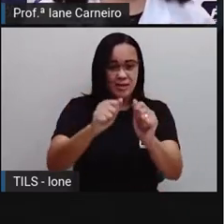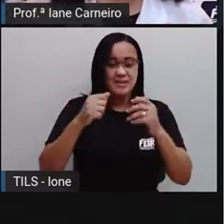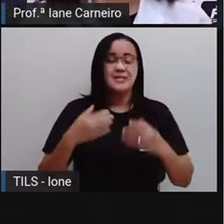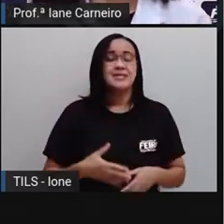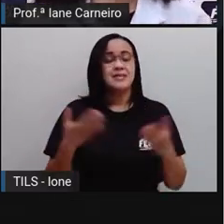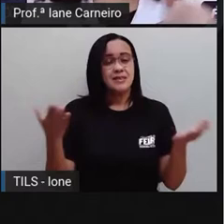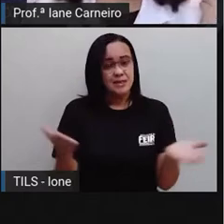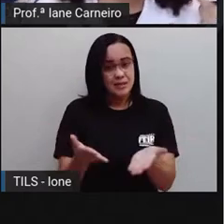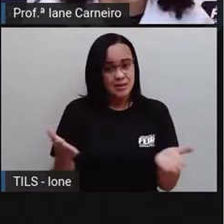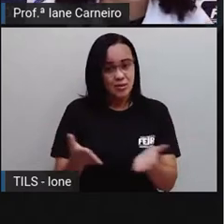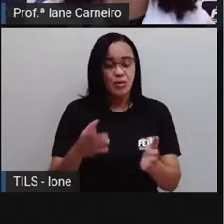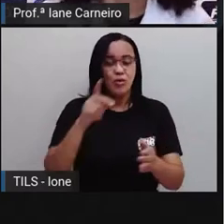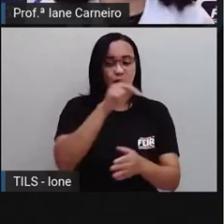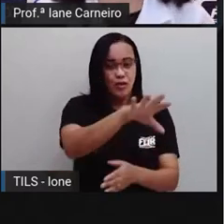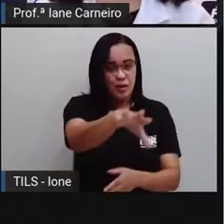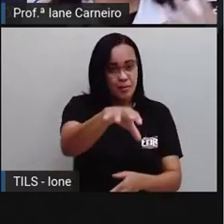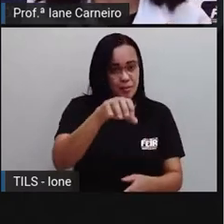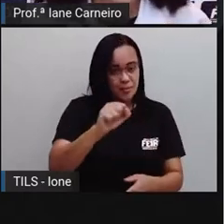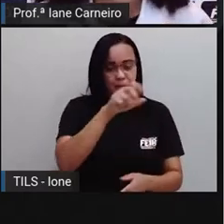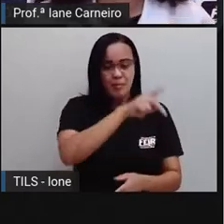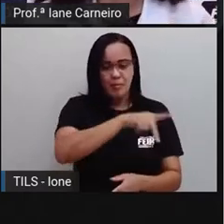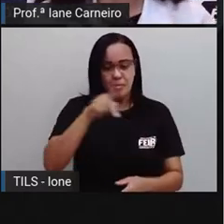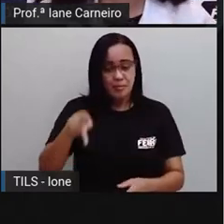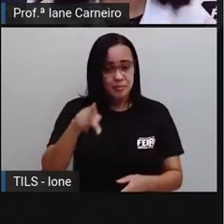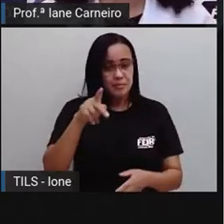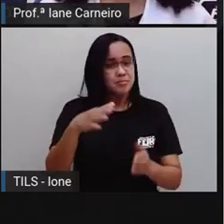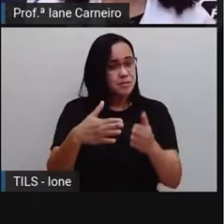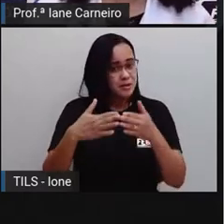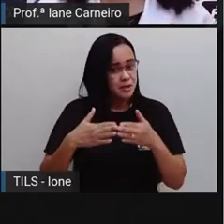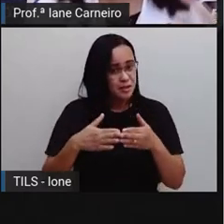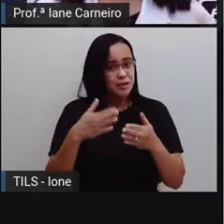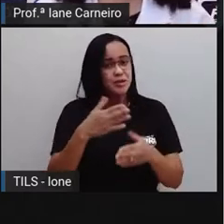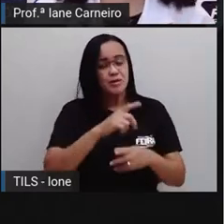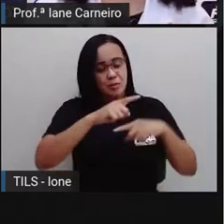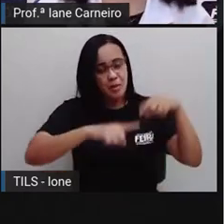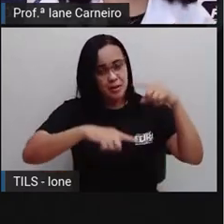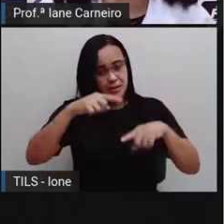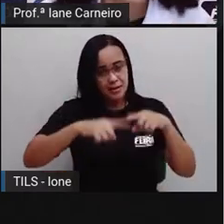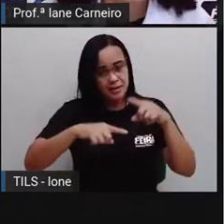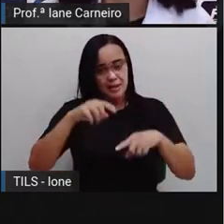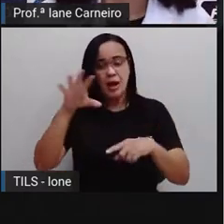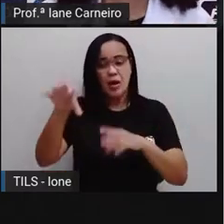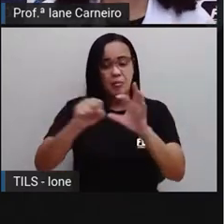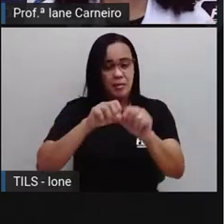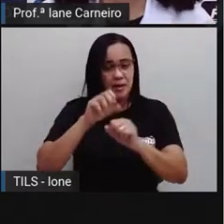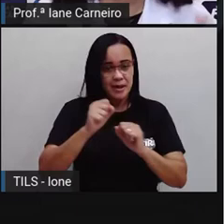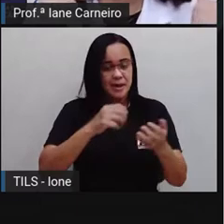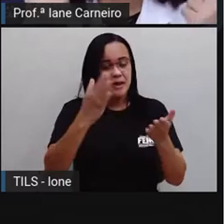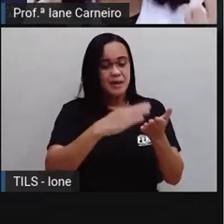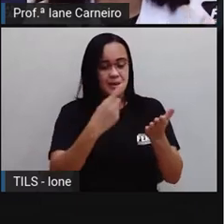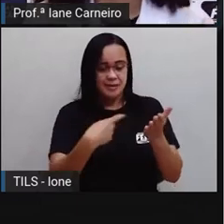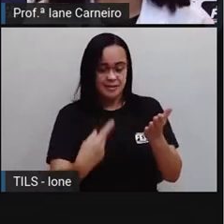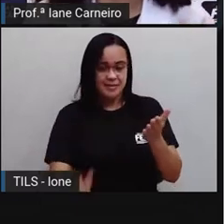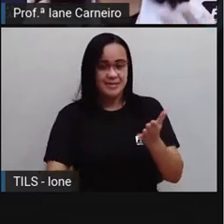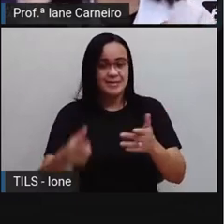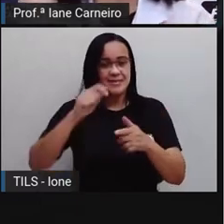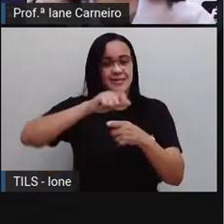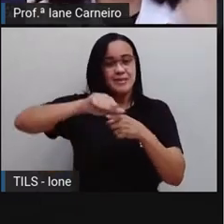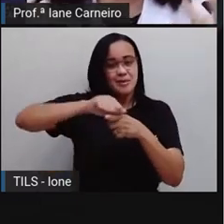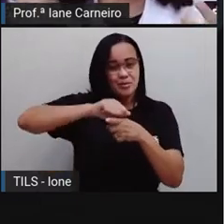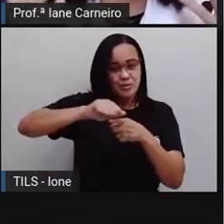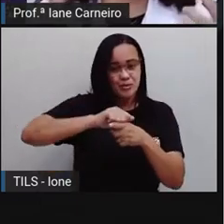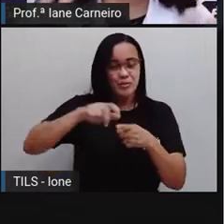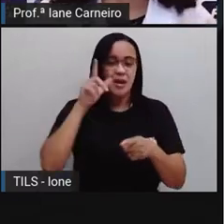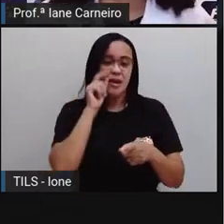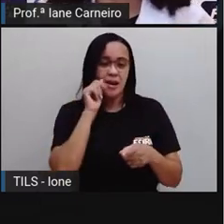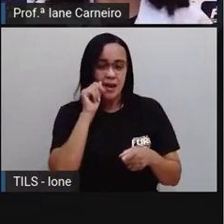material aí seu caderno celular sua borracha porque você vai precisar escrever algumas palavras tá bom fica bem atento